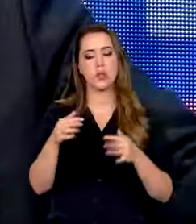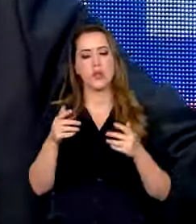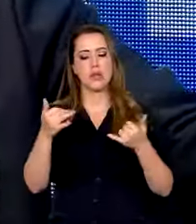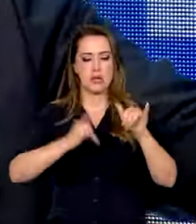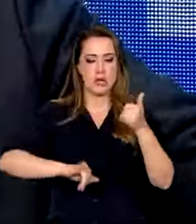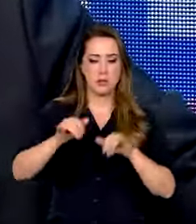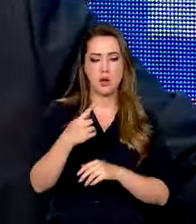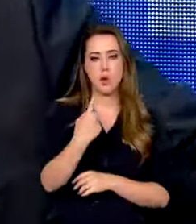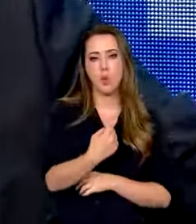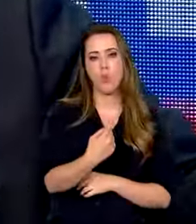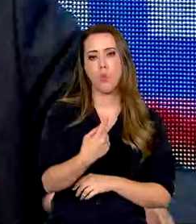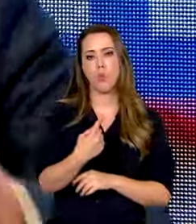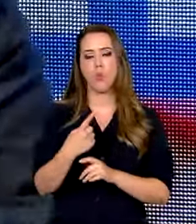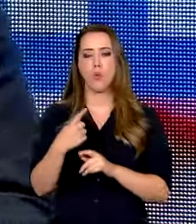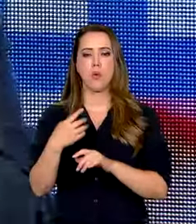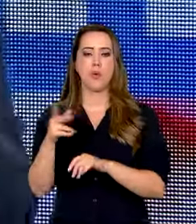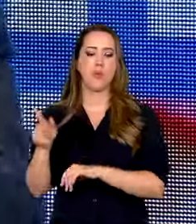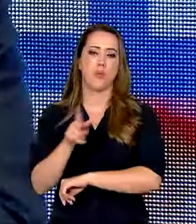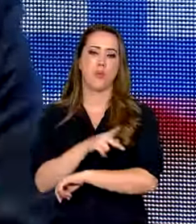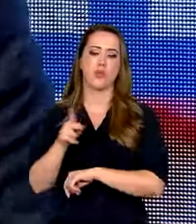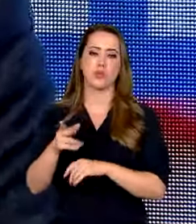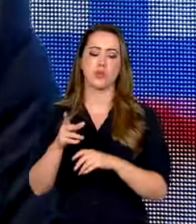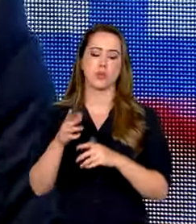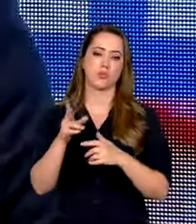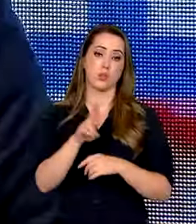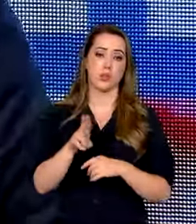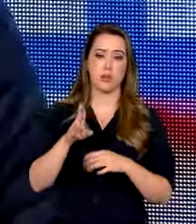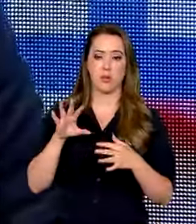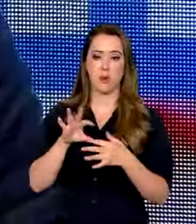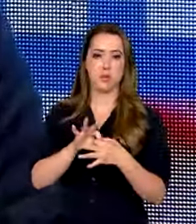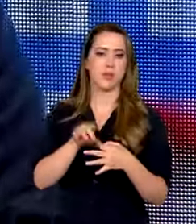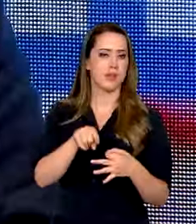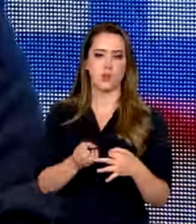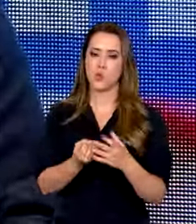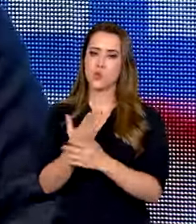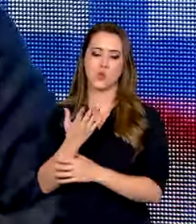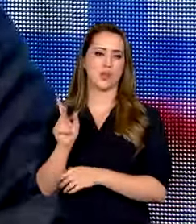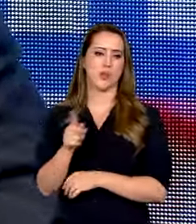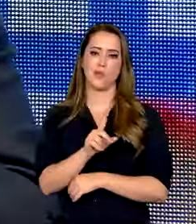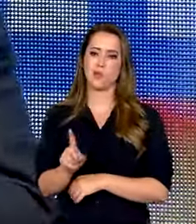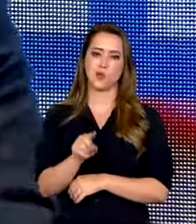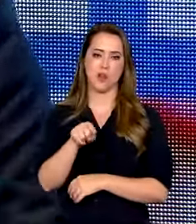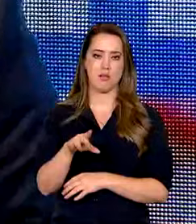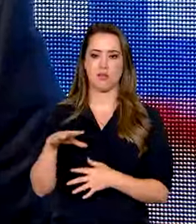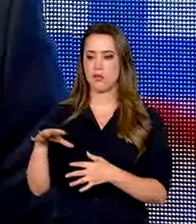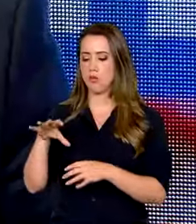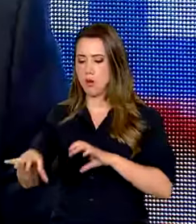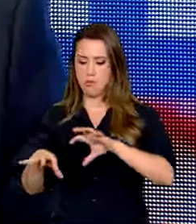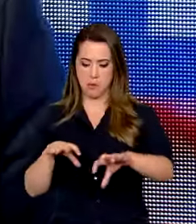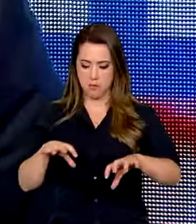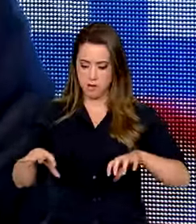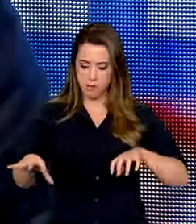a aula de pedagogia aplicada não sei o quê e essa segmentação não produz professores produz uma uma um conjunto e